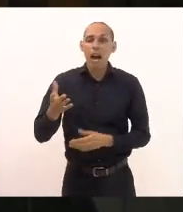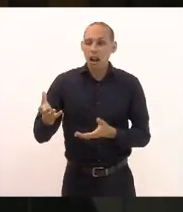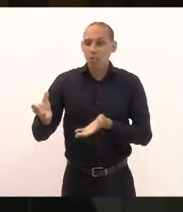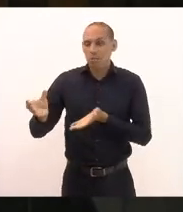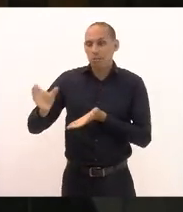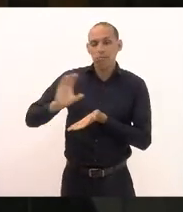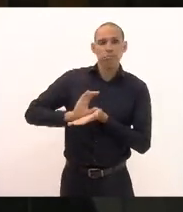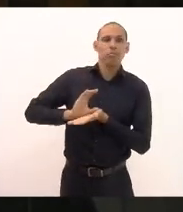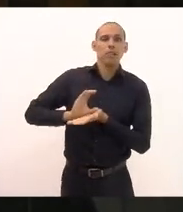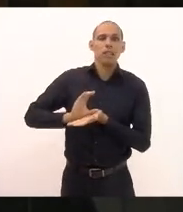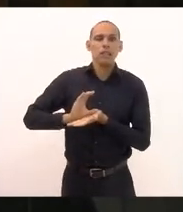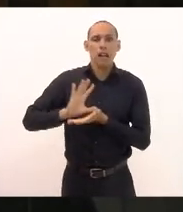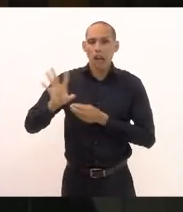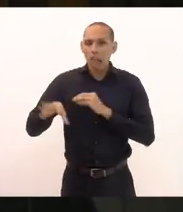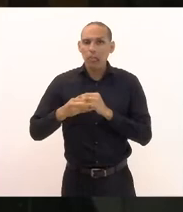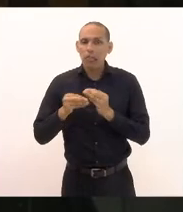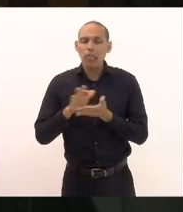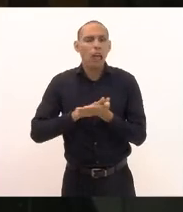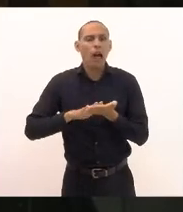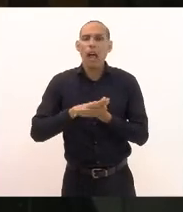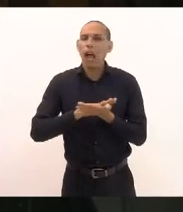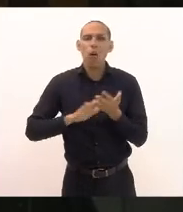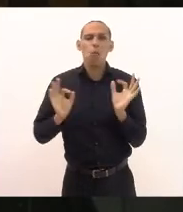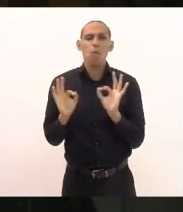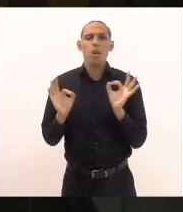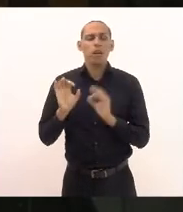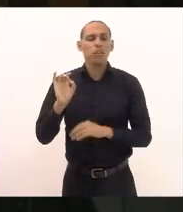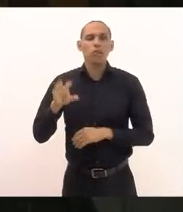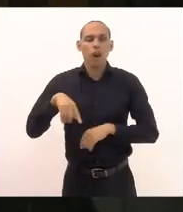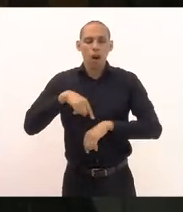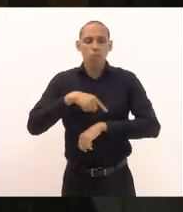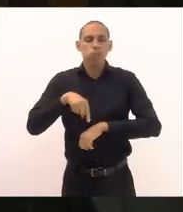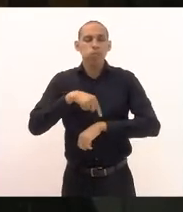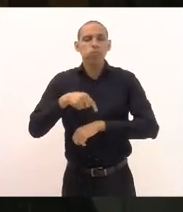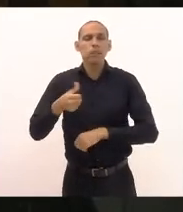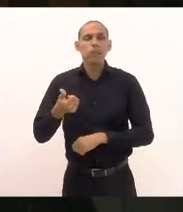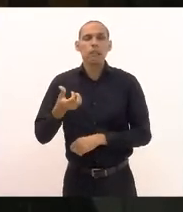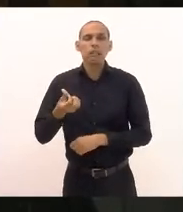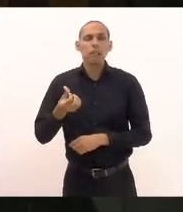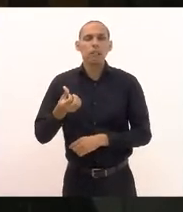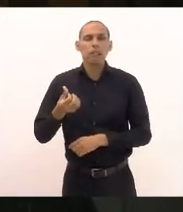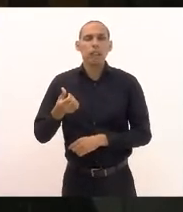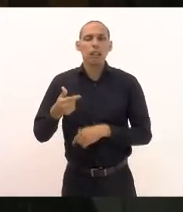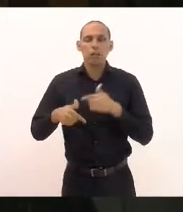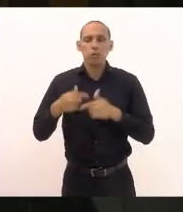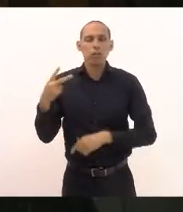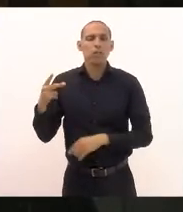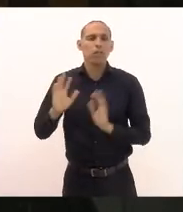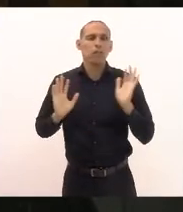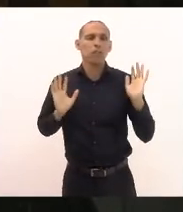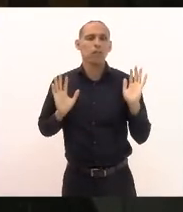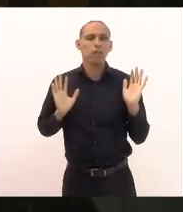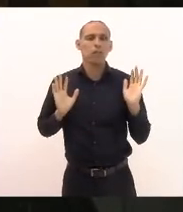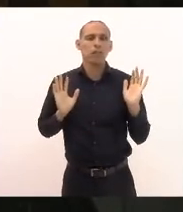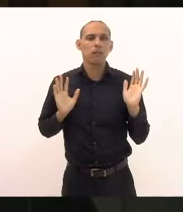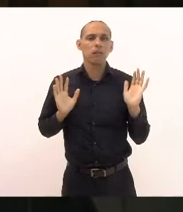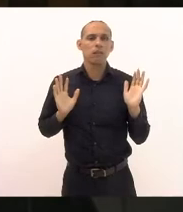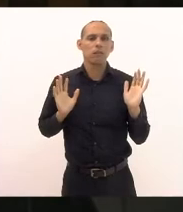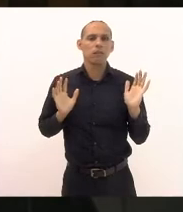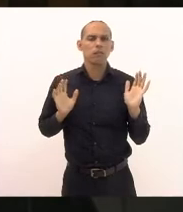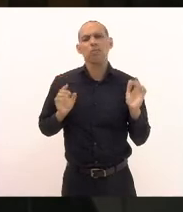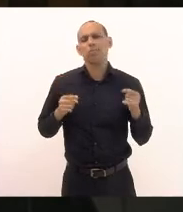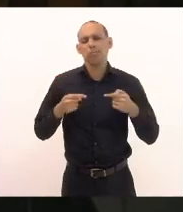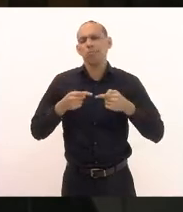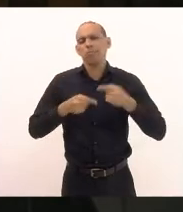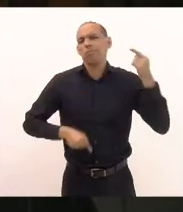um adicional de carga horária. Recebem somente a gratificação por desempenho da função exercida. Isso cria uma